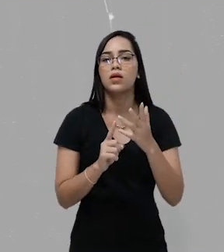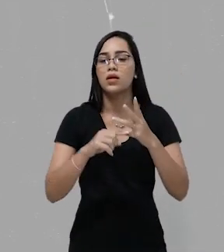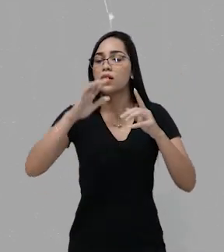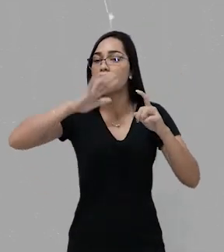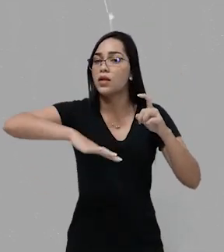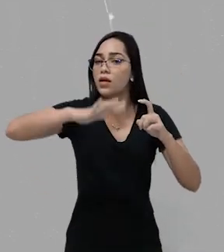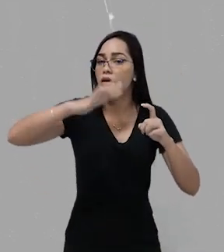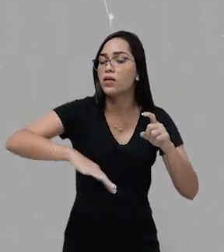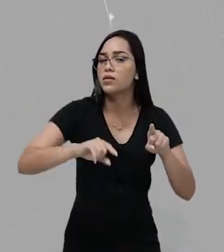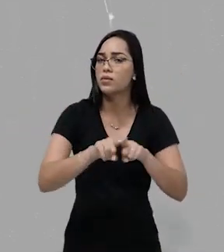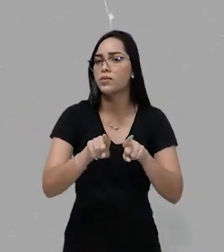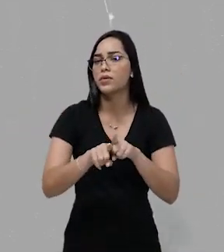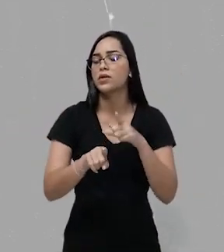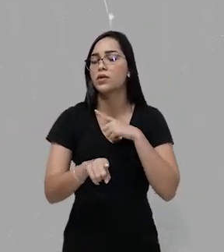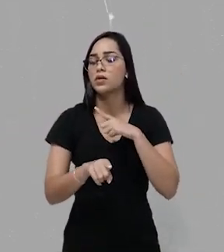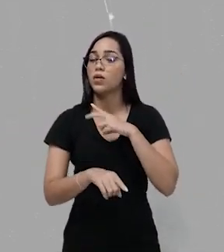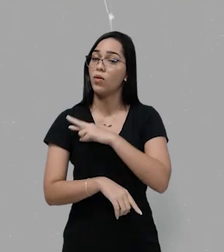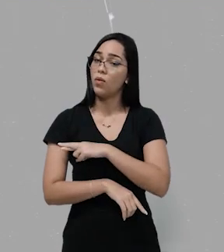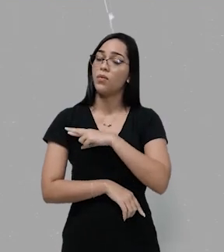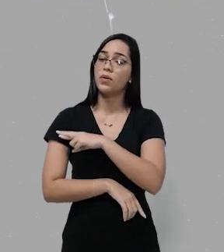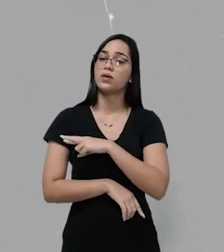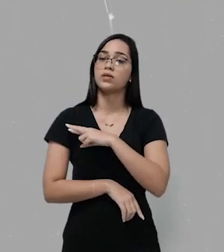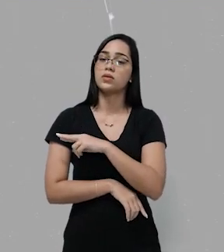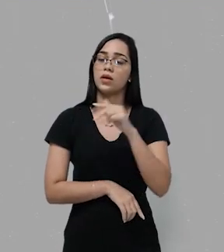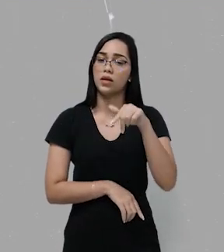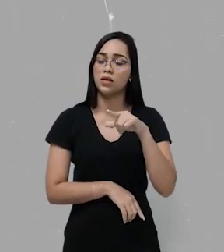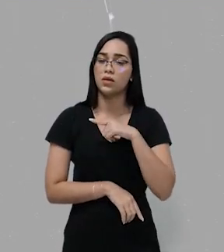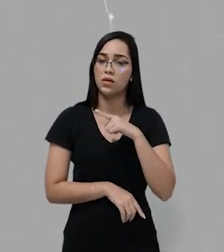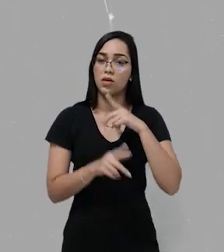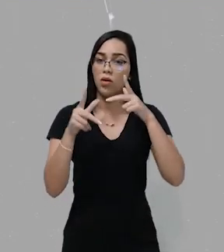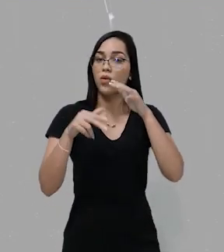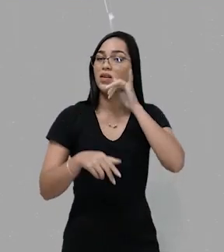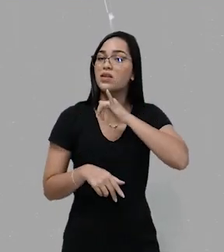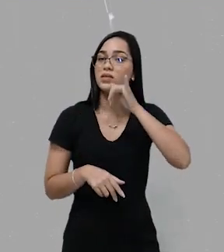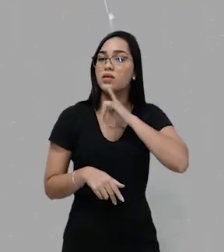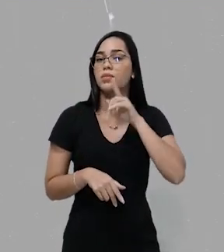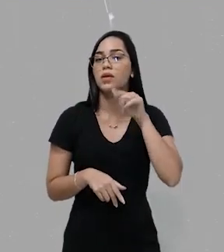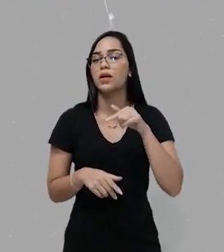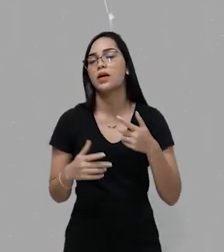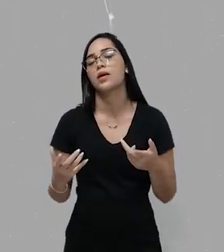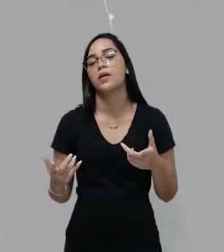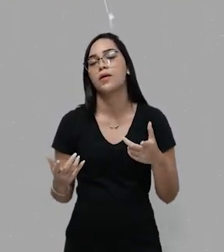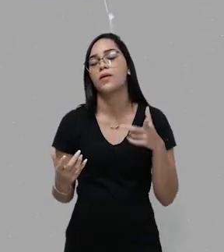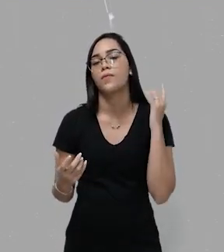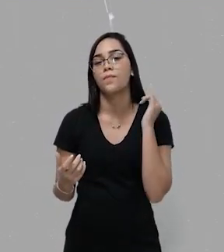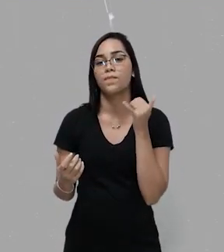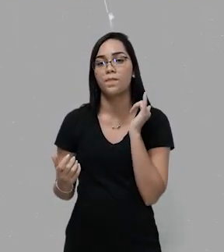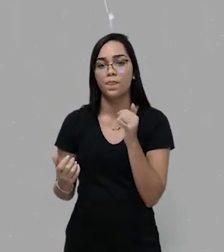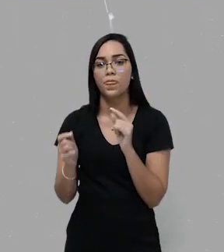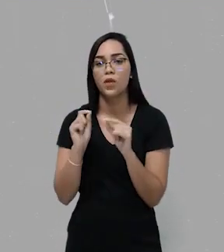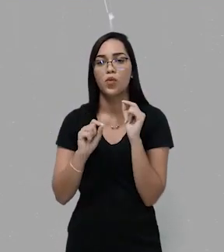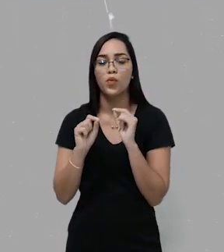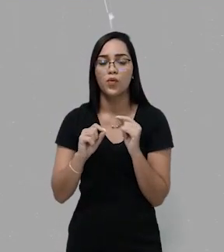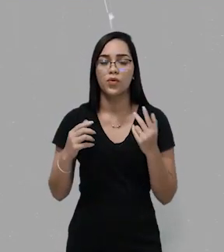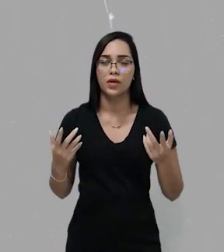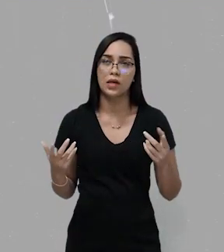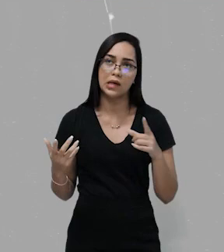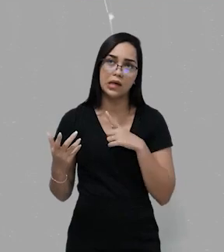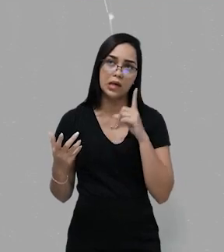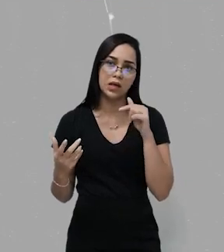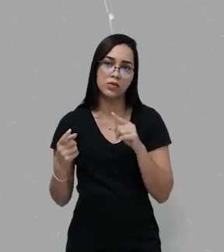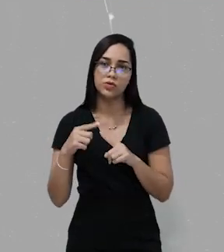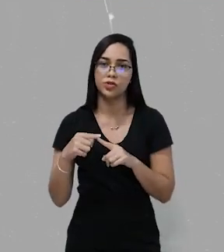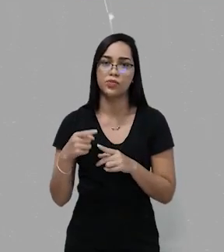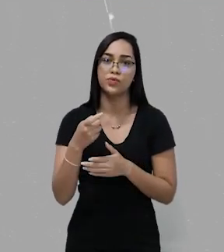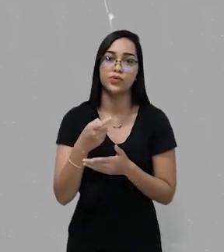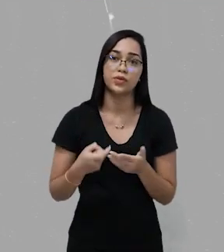lenda, entende? Eu tenho o romance, aqui como exemplo, que é uma narrativa, é um tipo